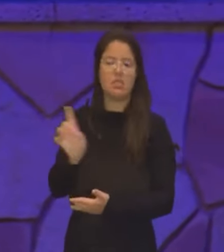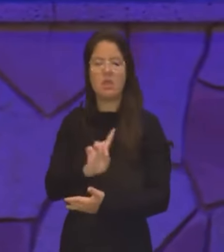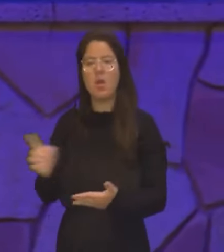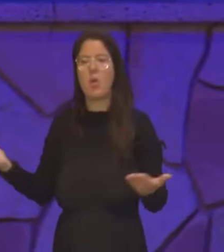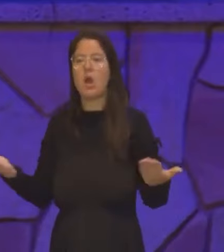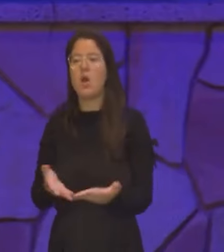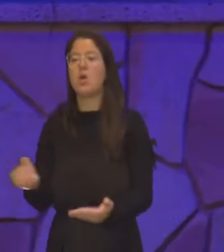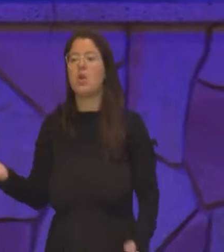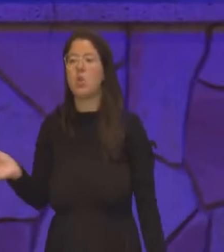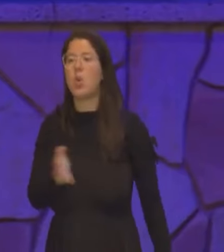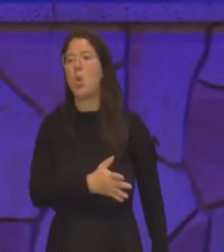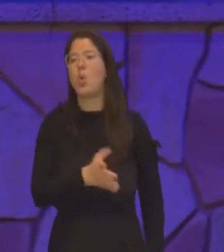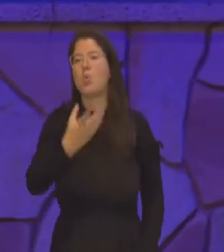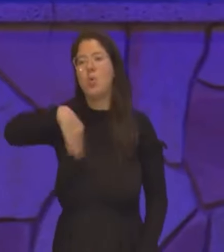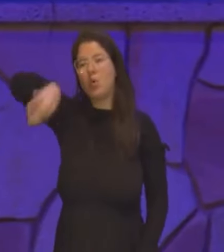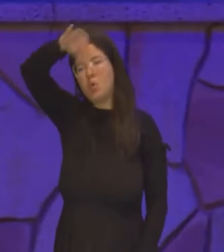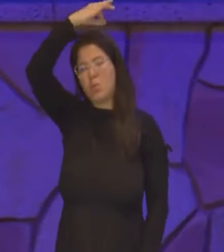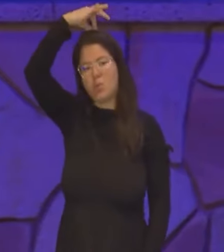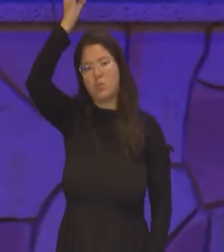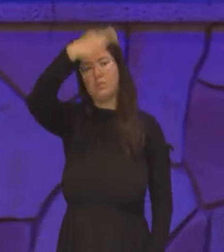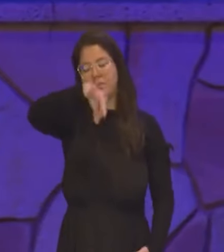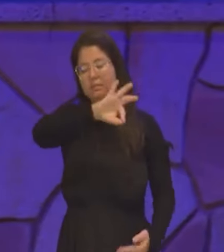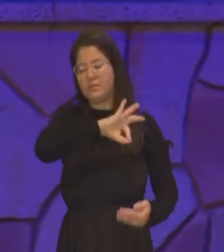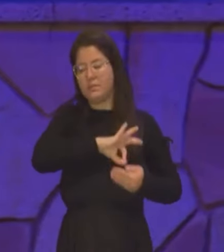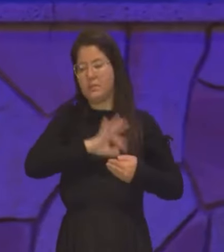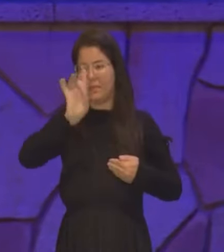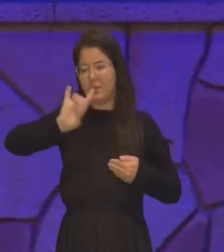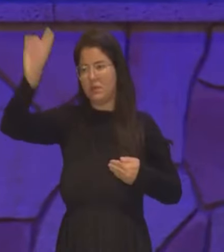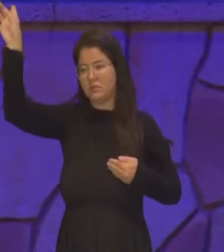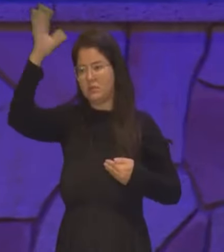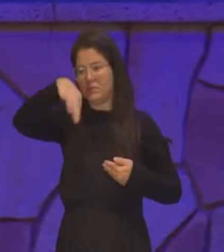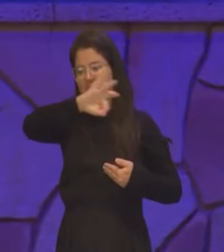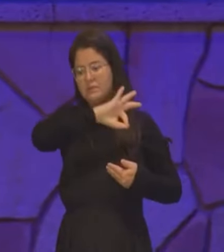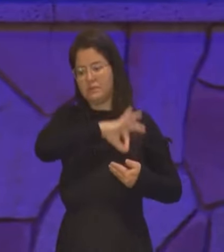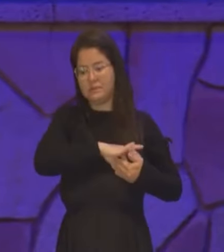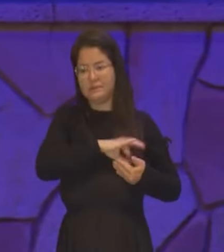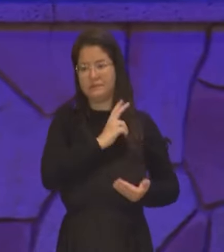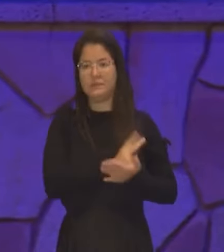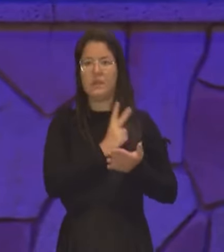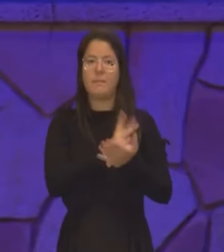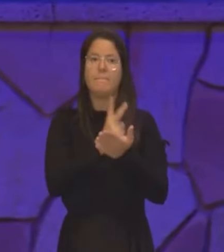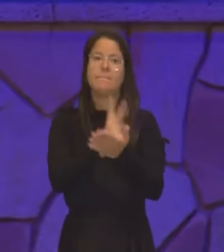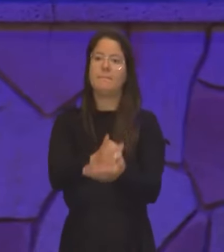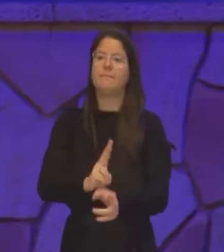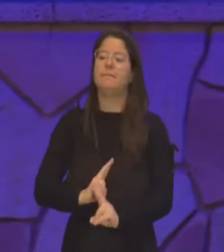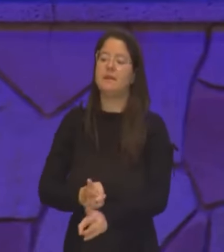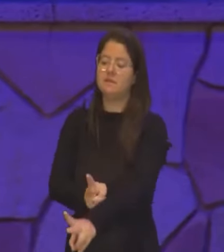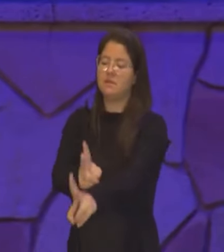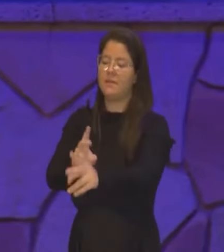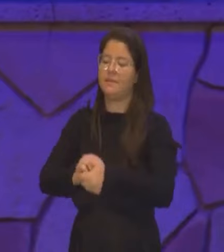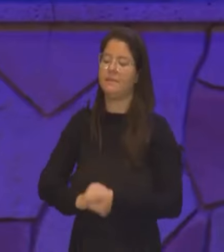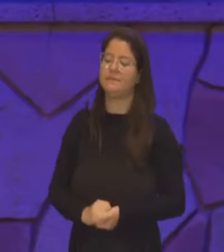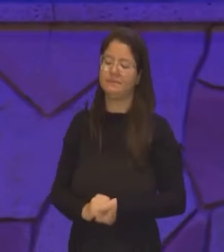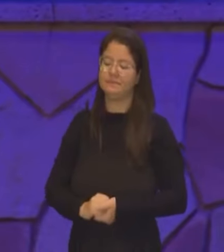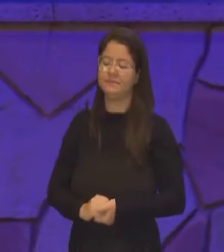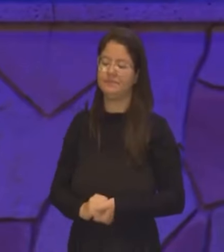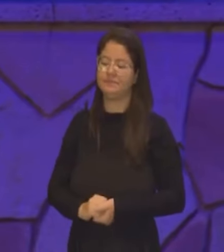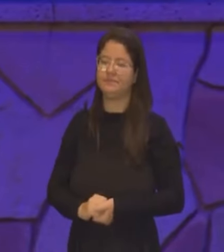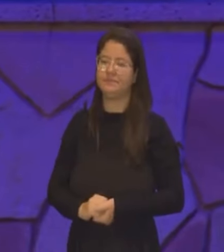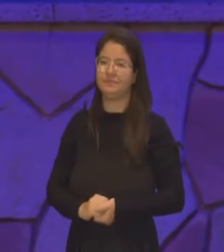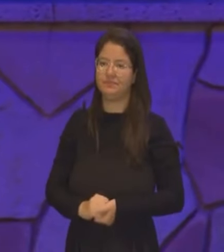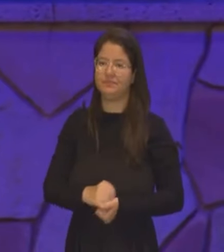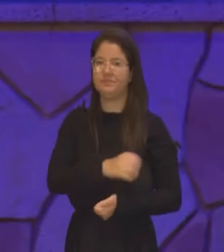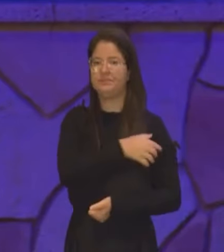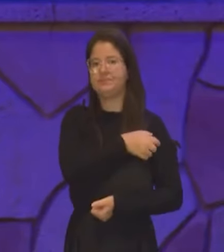que o Espírito, o seu Espírito, viria a habitar e permanecer.